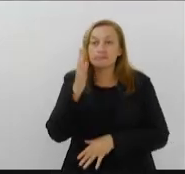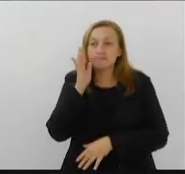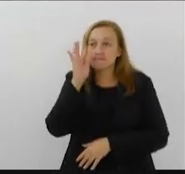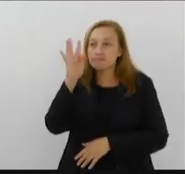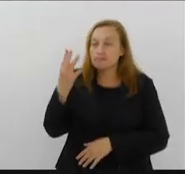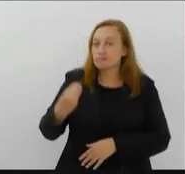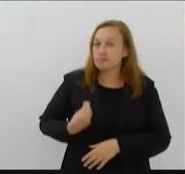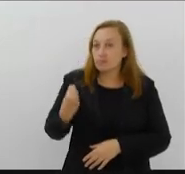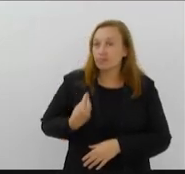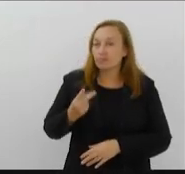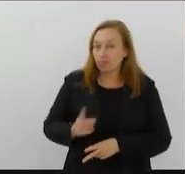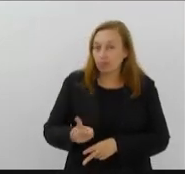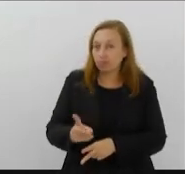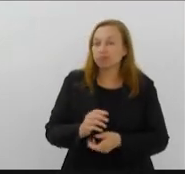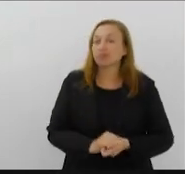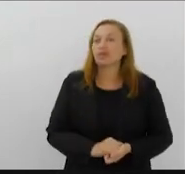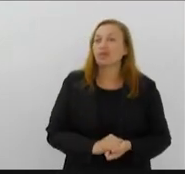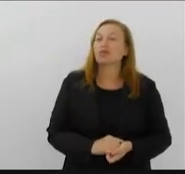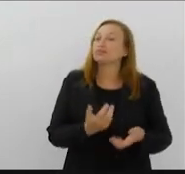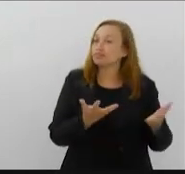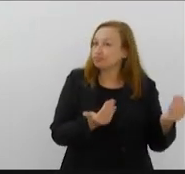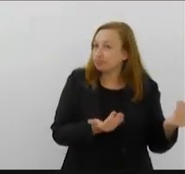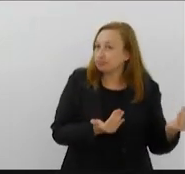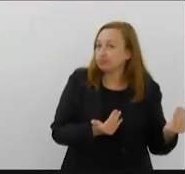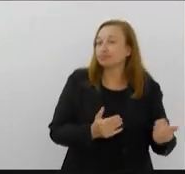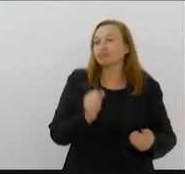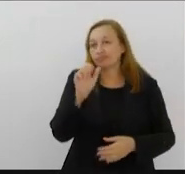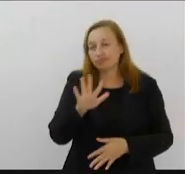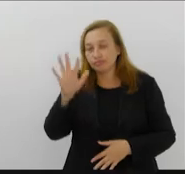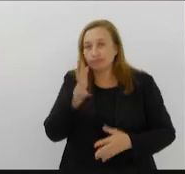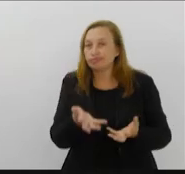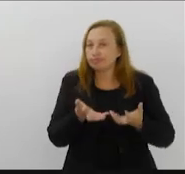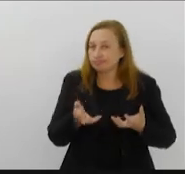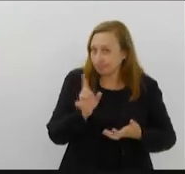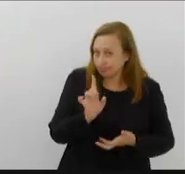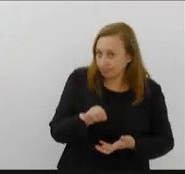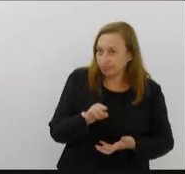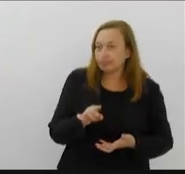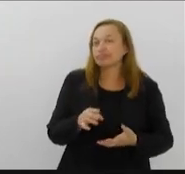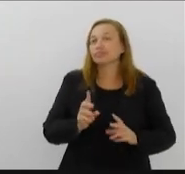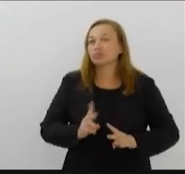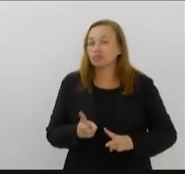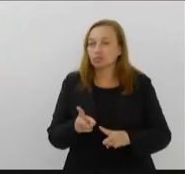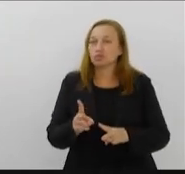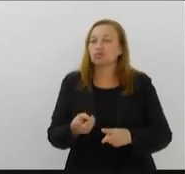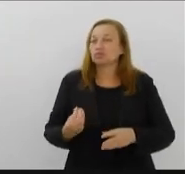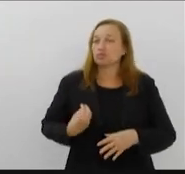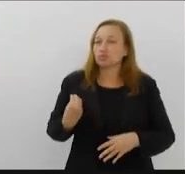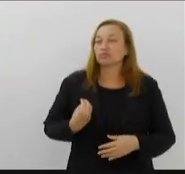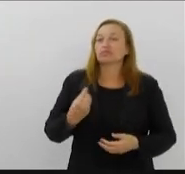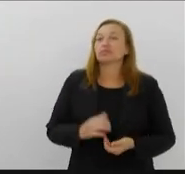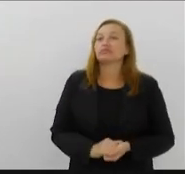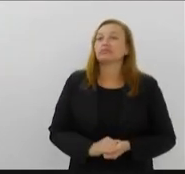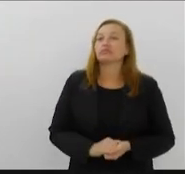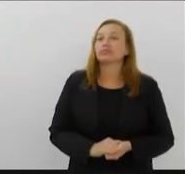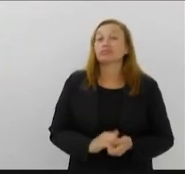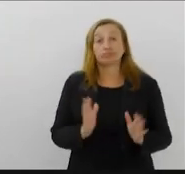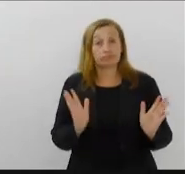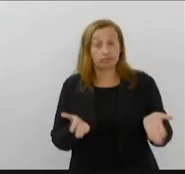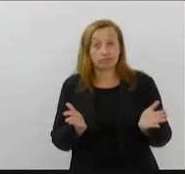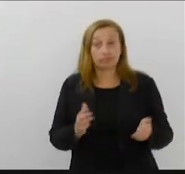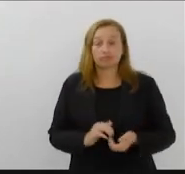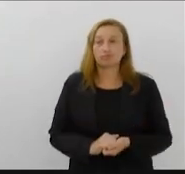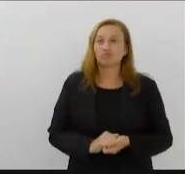permanecer viva. É isso que as juventudes, de maneira geral, querem, né? Nós queremos permanecer vivos. Agora,